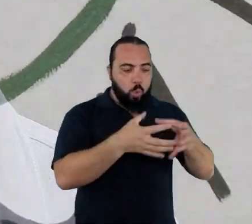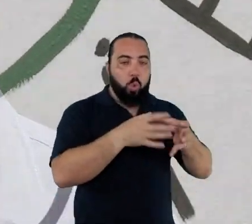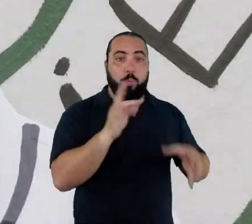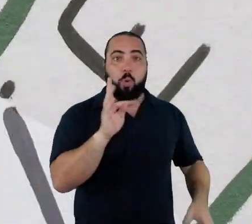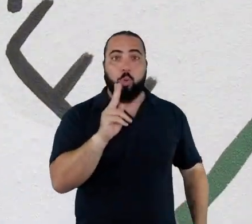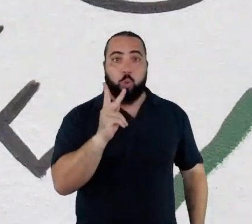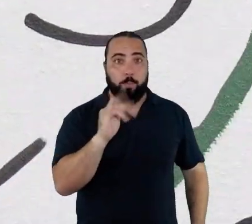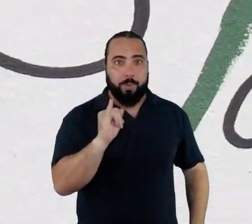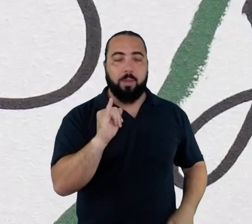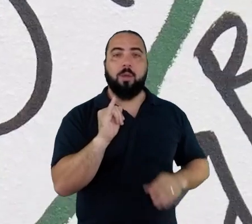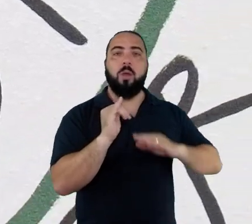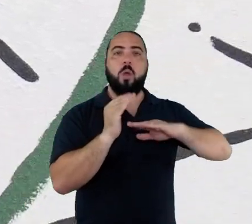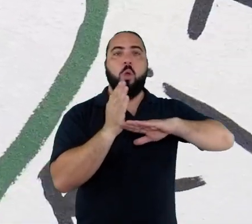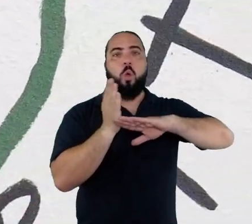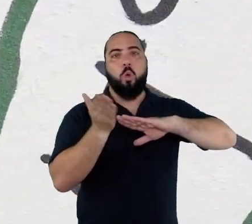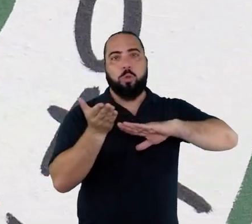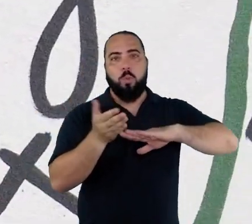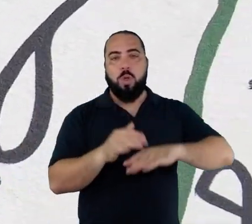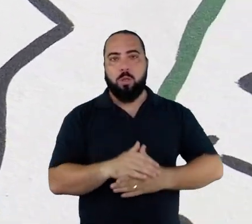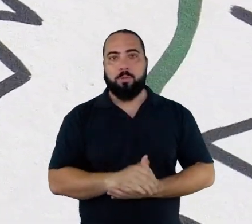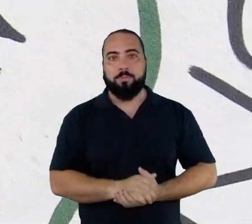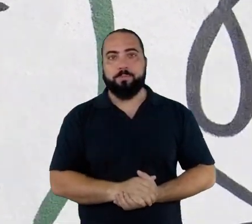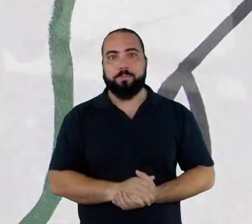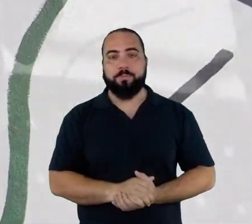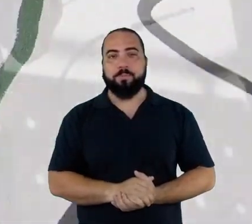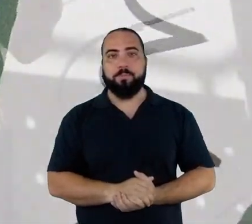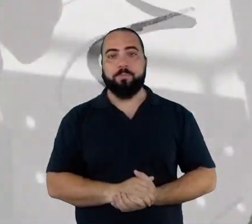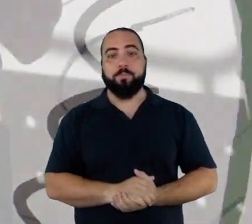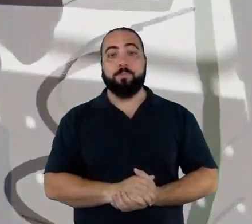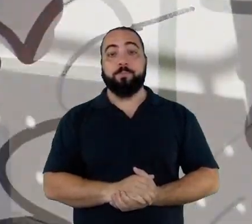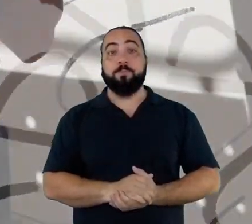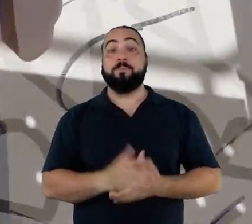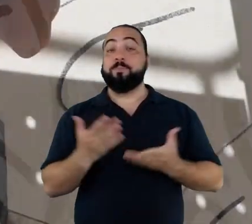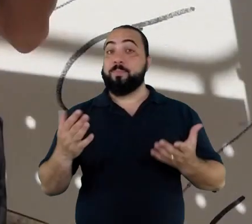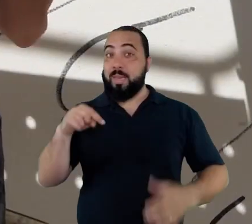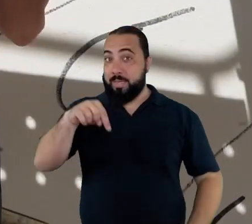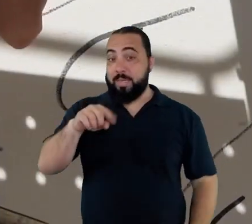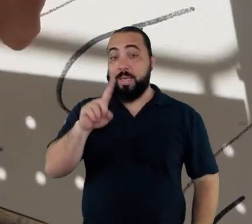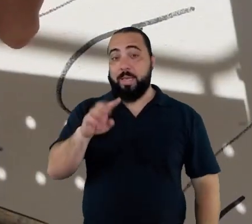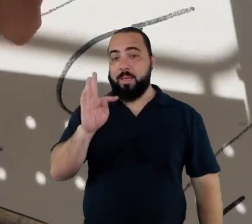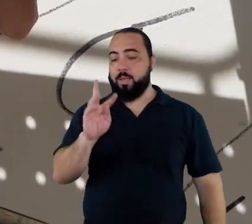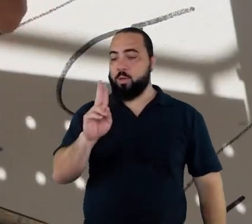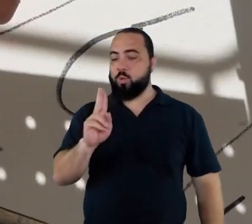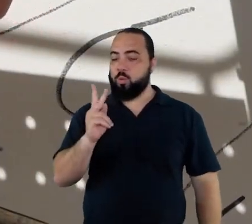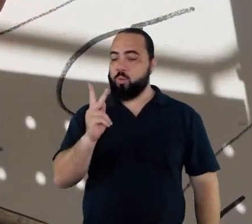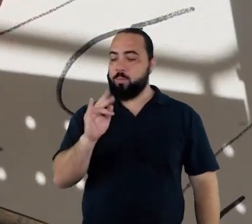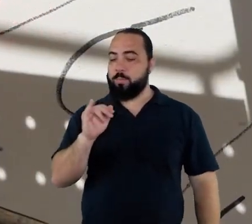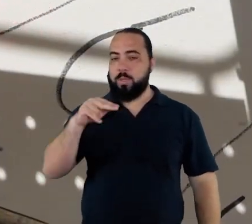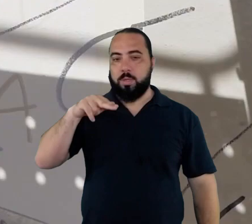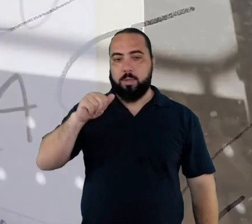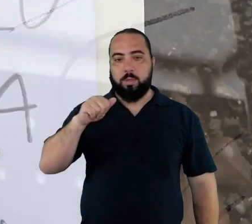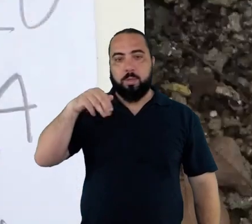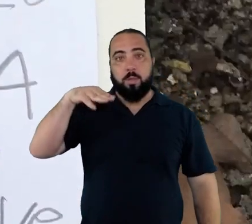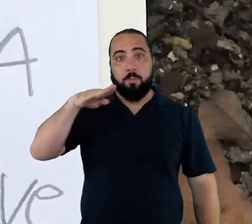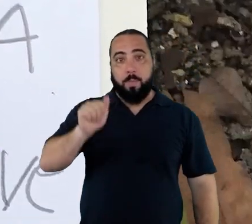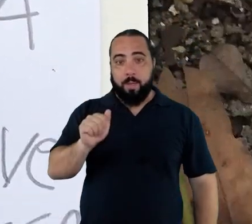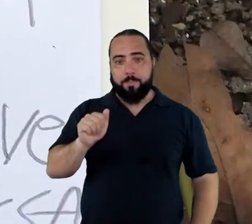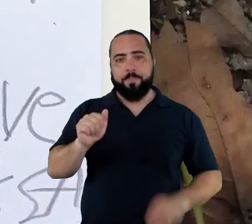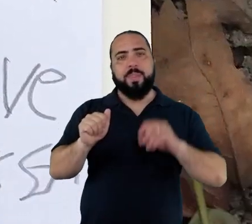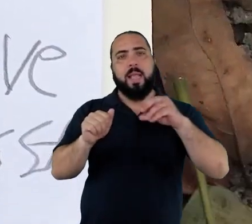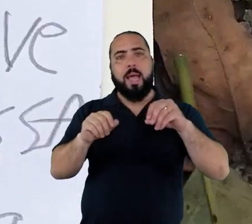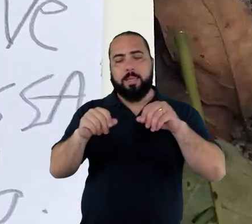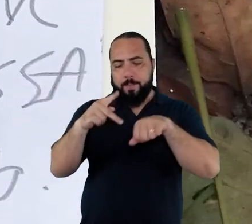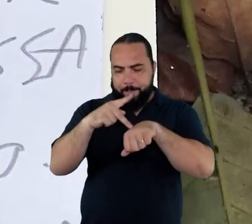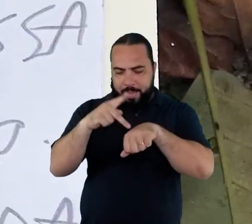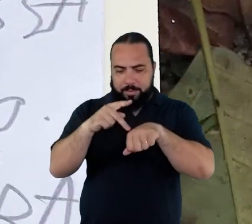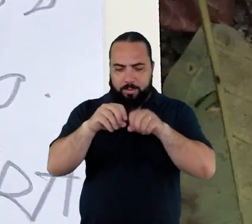tupi contemporânea. Um mural. Aqui é Tupinambá, por cada poro de pedra por